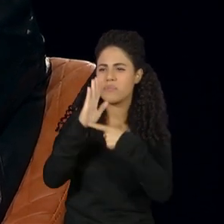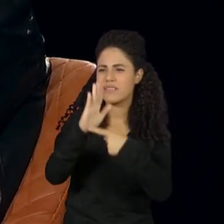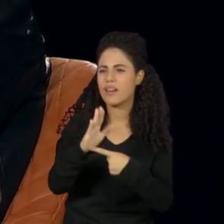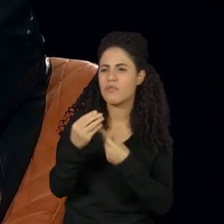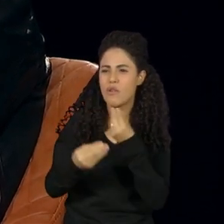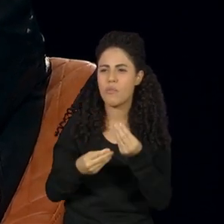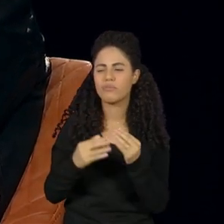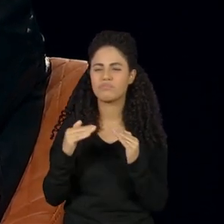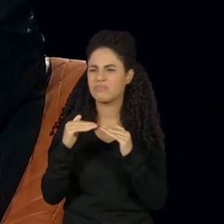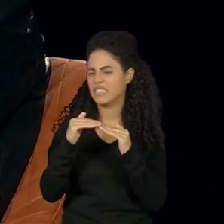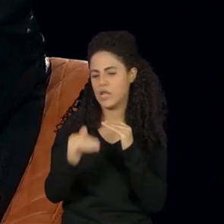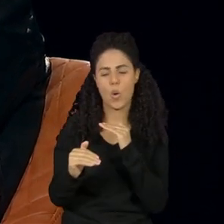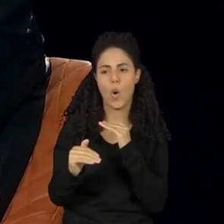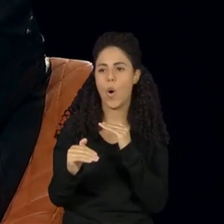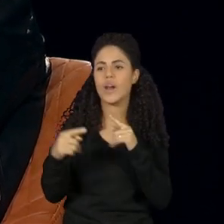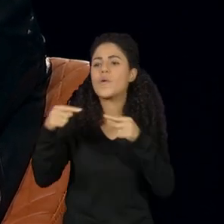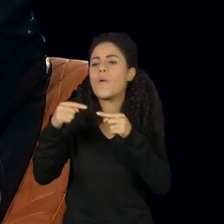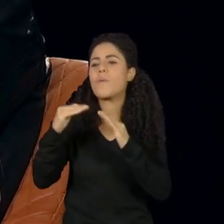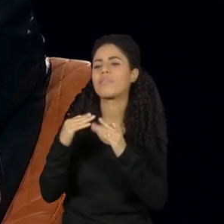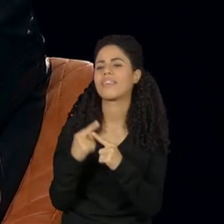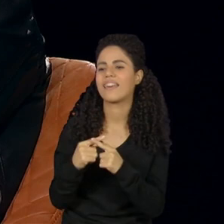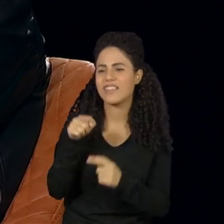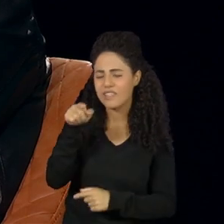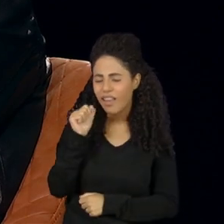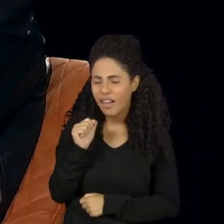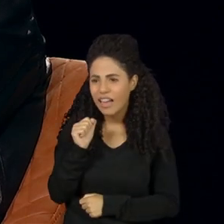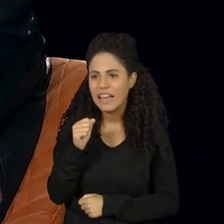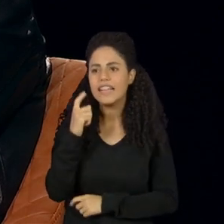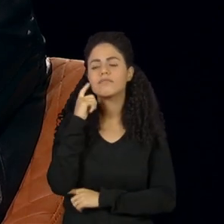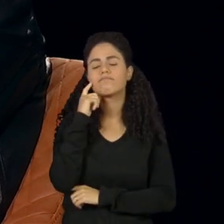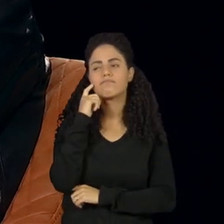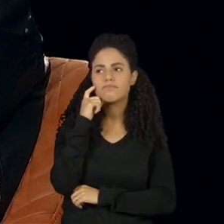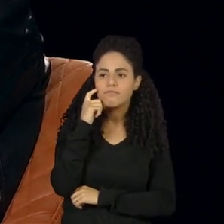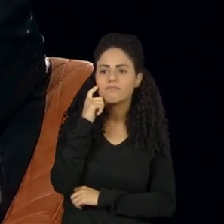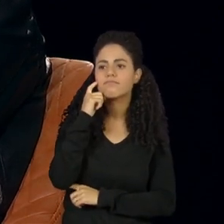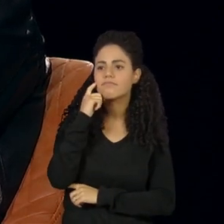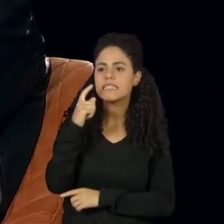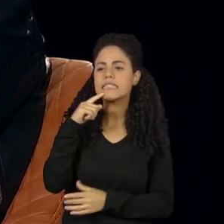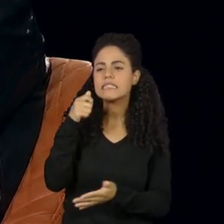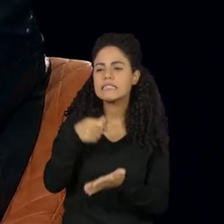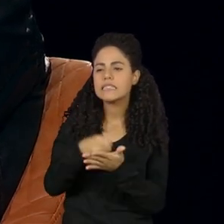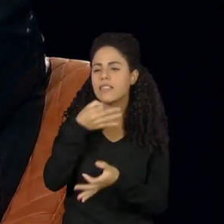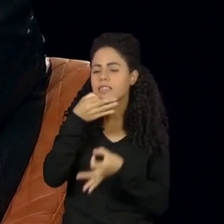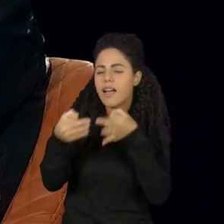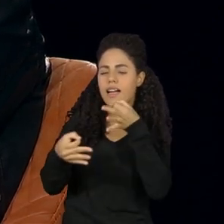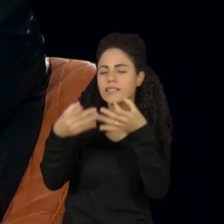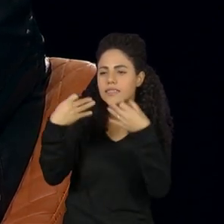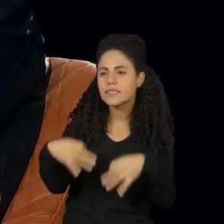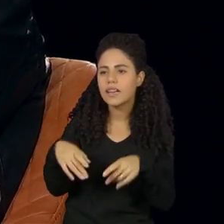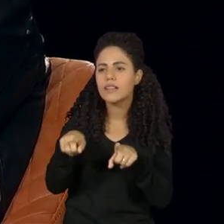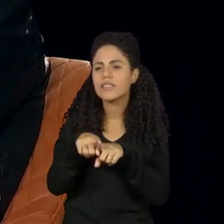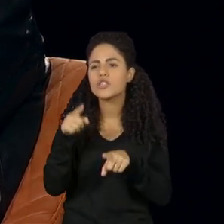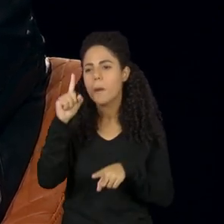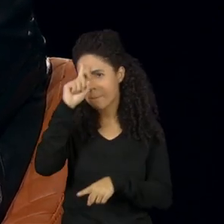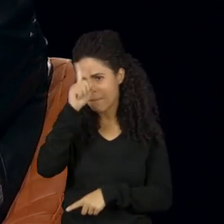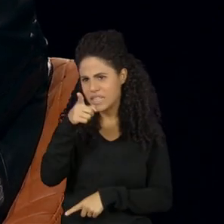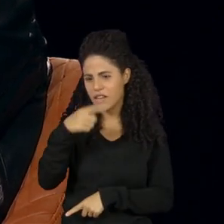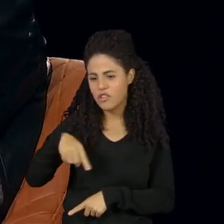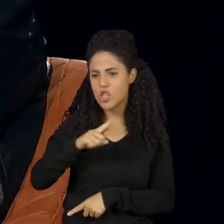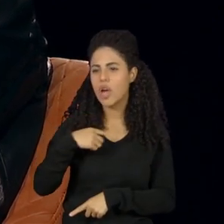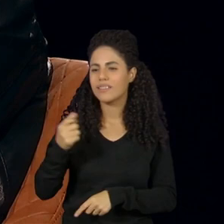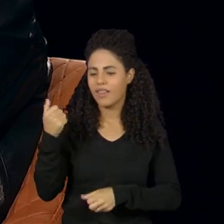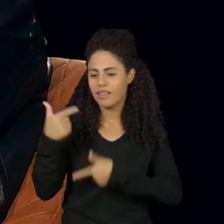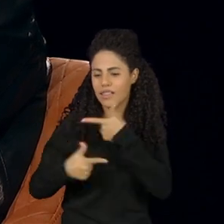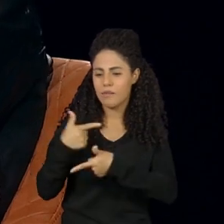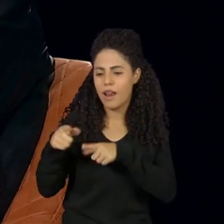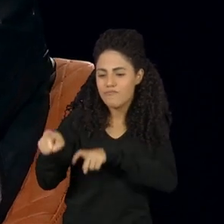Então, eu sempre defendia com uns argumentos meio sólidos, assim. Por exemplo, eles mandavam a gente trabalhar no sítio, por